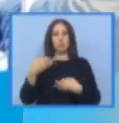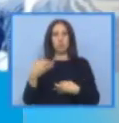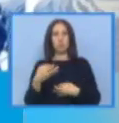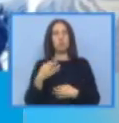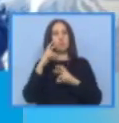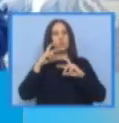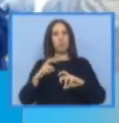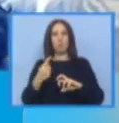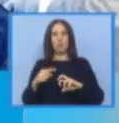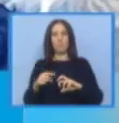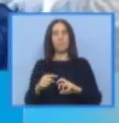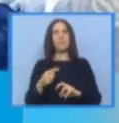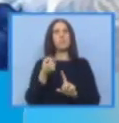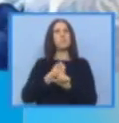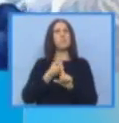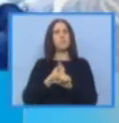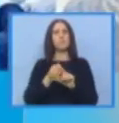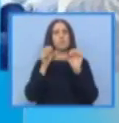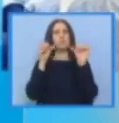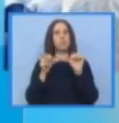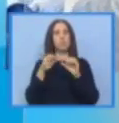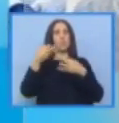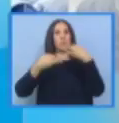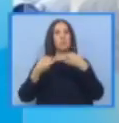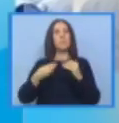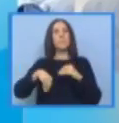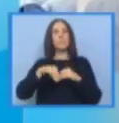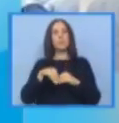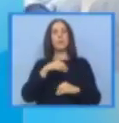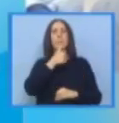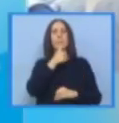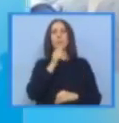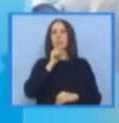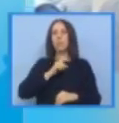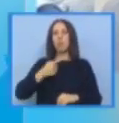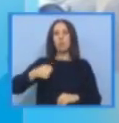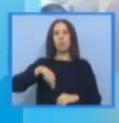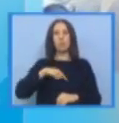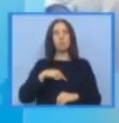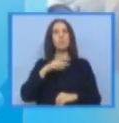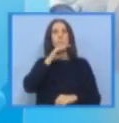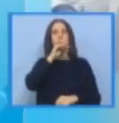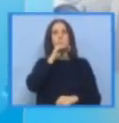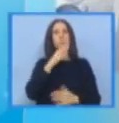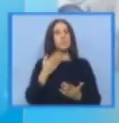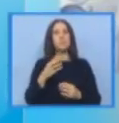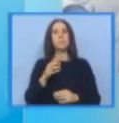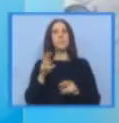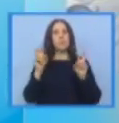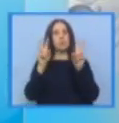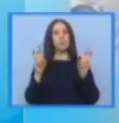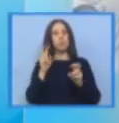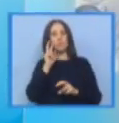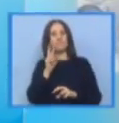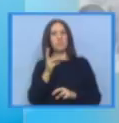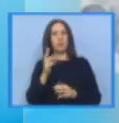em investigação, um desafio ao sistema judicial, mas também à capacidade das nossas polícias. É um assunto que olhamos